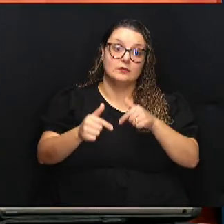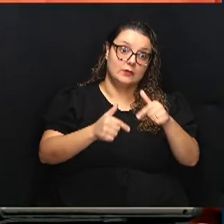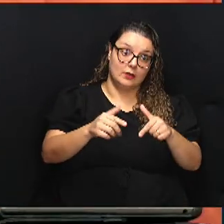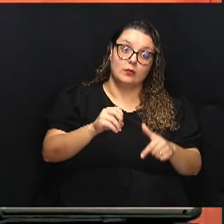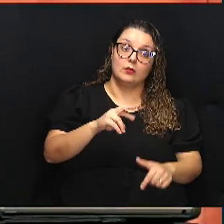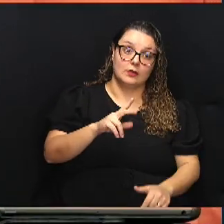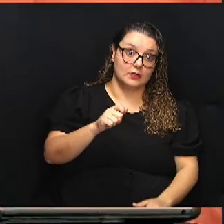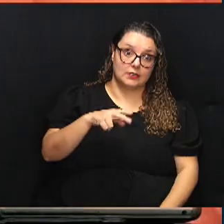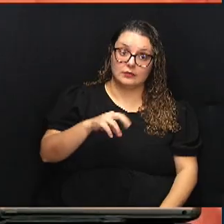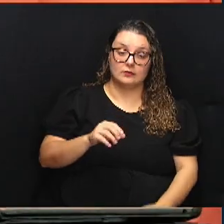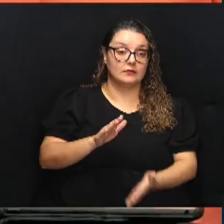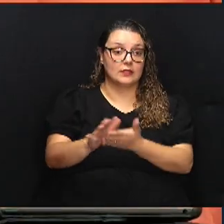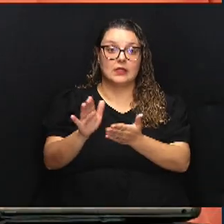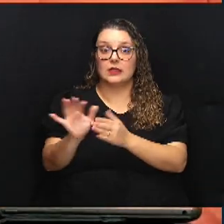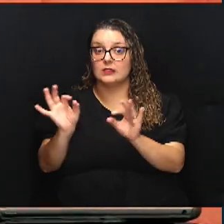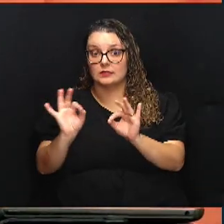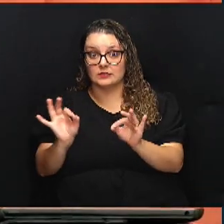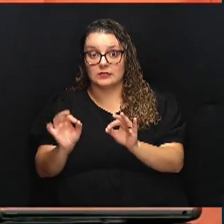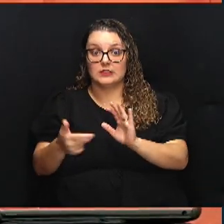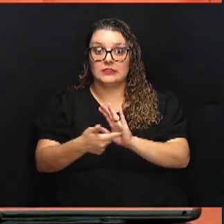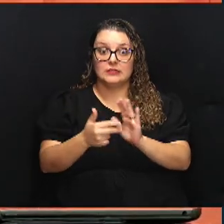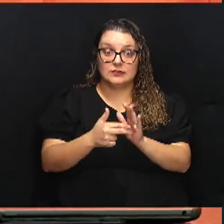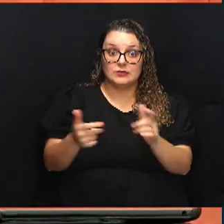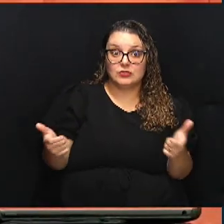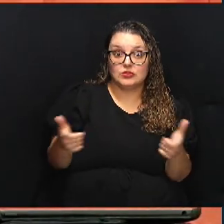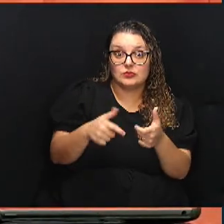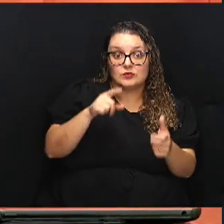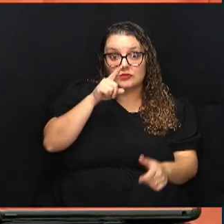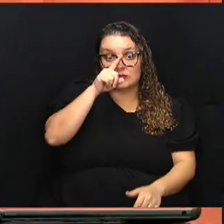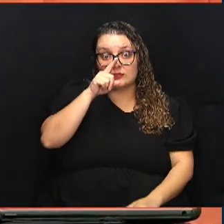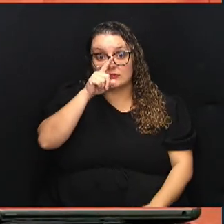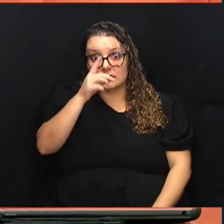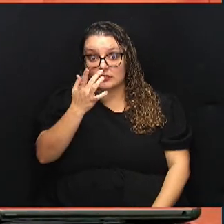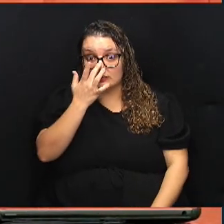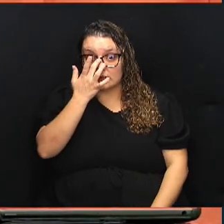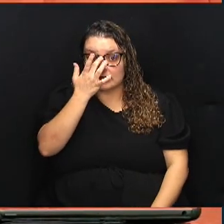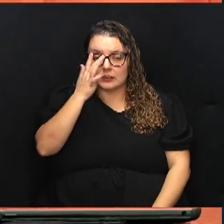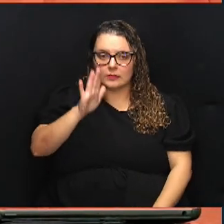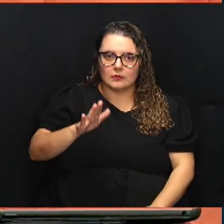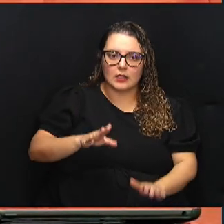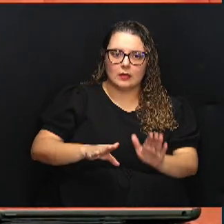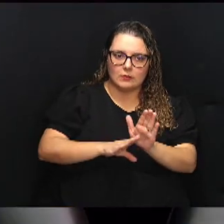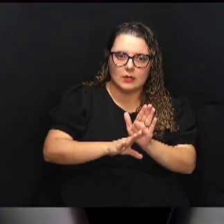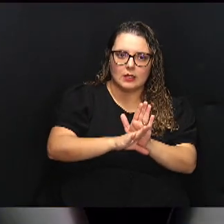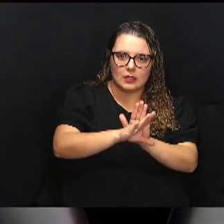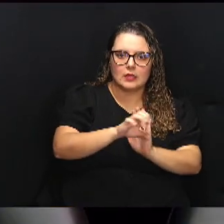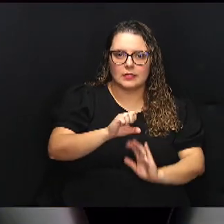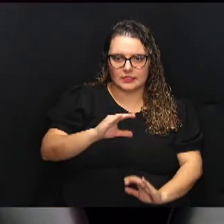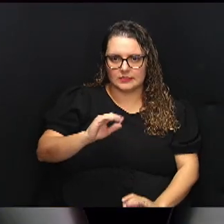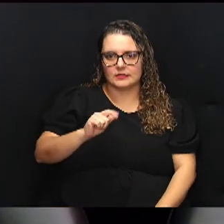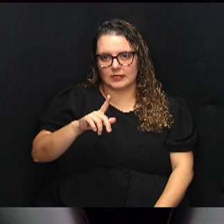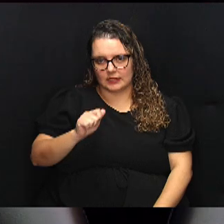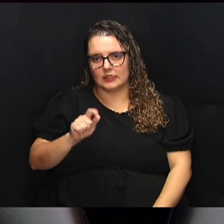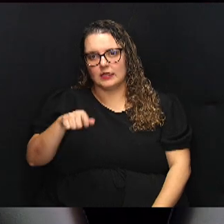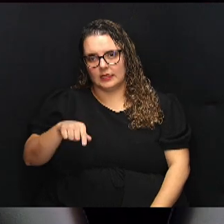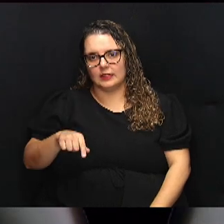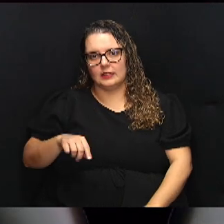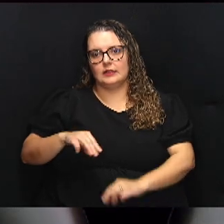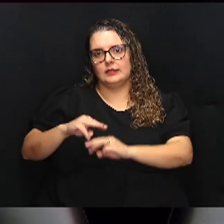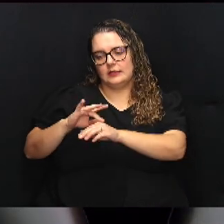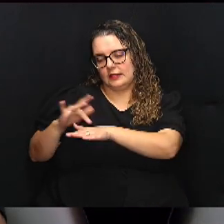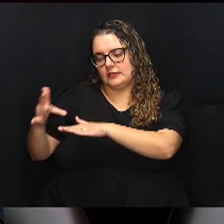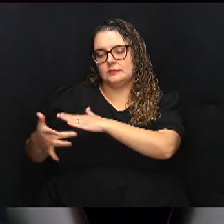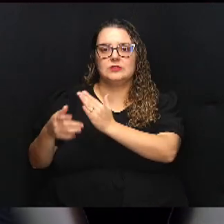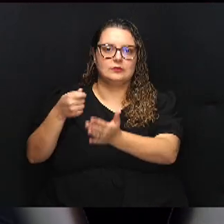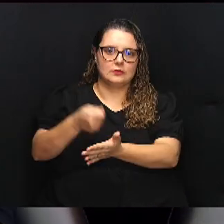você não vai gastar nada, significa que você minimiza o seu risco, mas a escala de fato ela está nas mídias pagas. Você